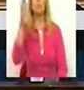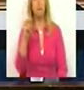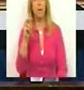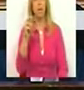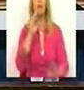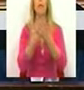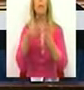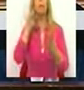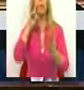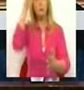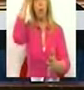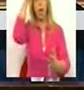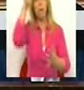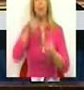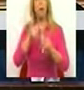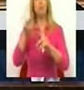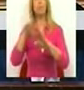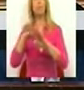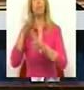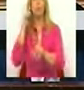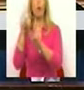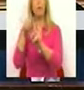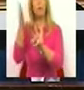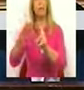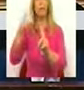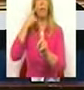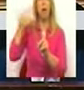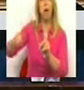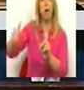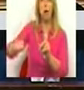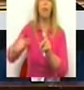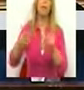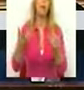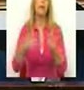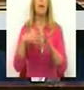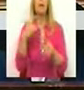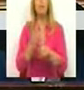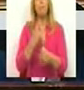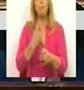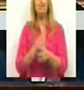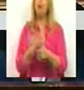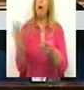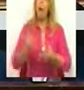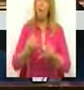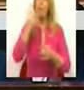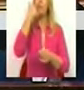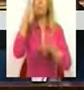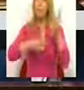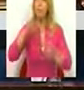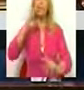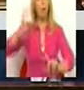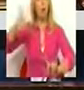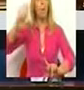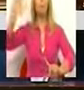à proteção dos animais utilizados para fins científicos. Apesar de sempre termos posto as pessoas à frente, se